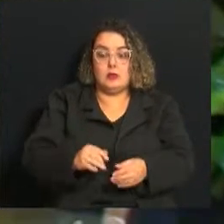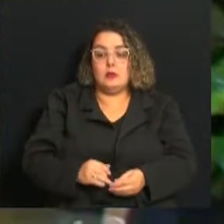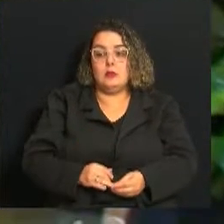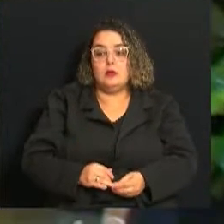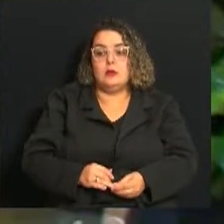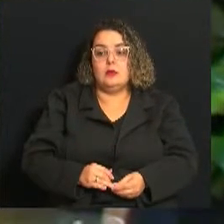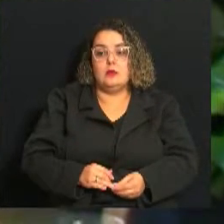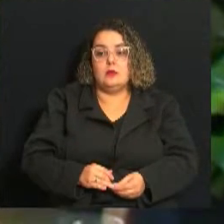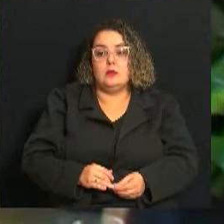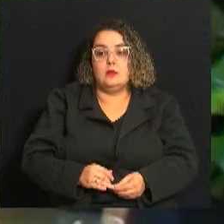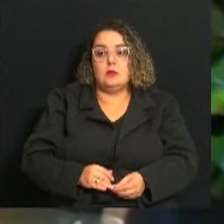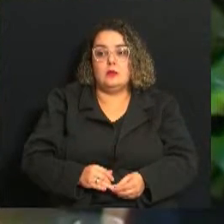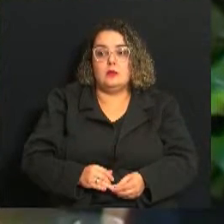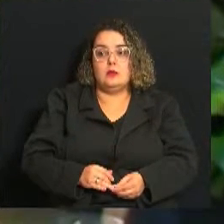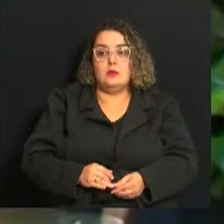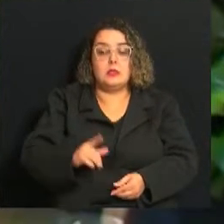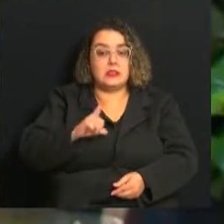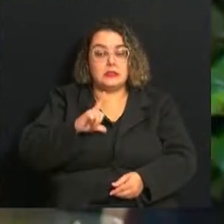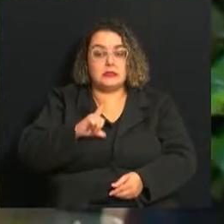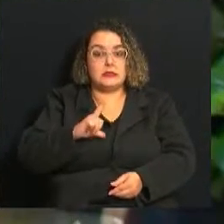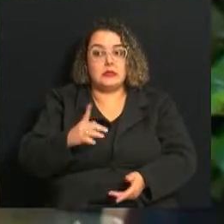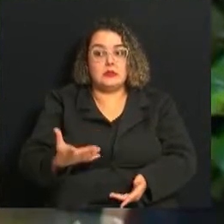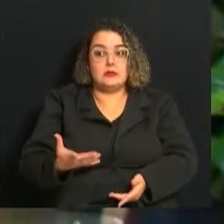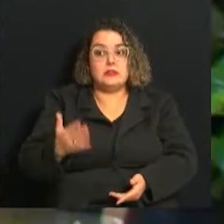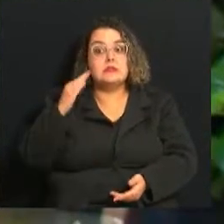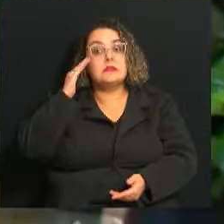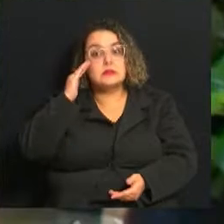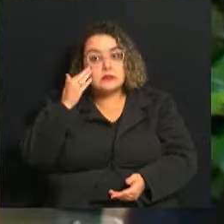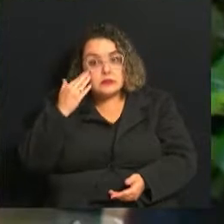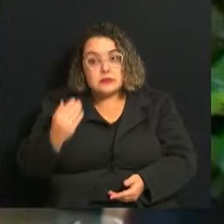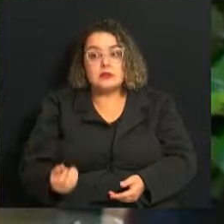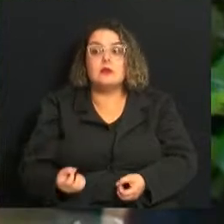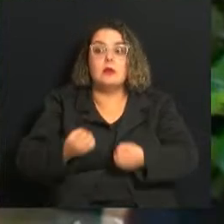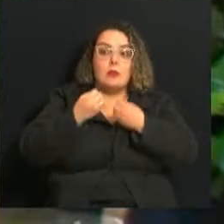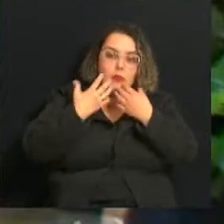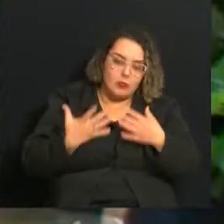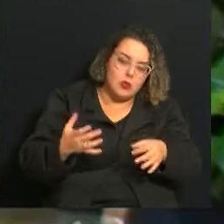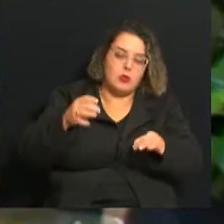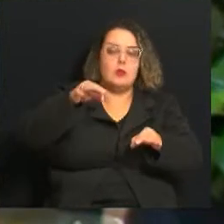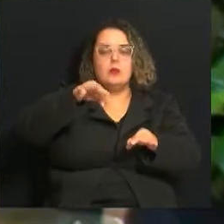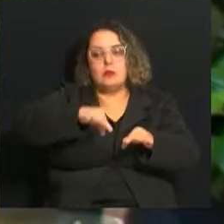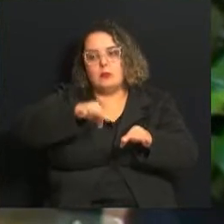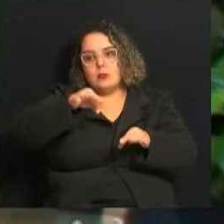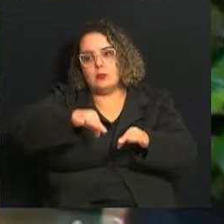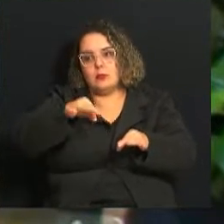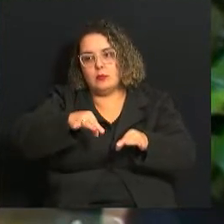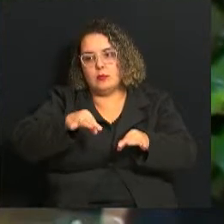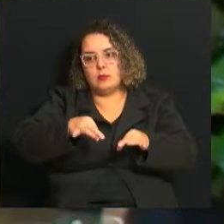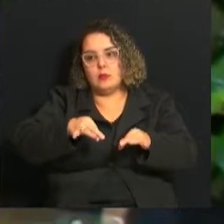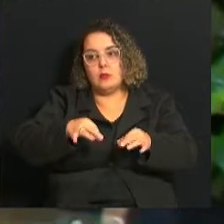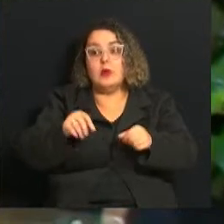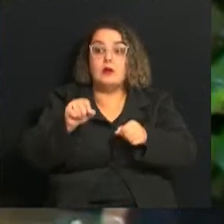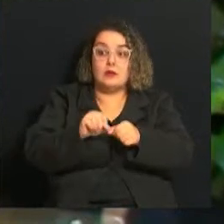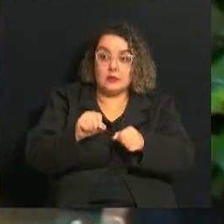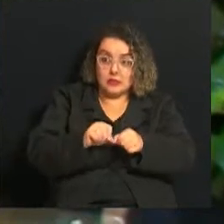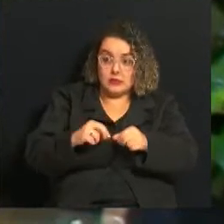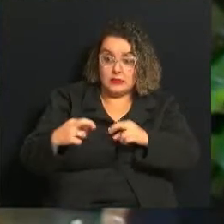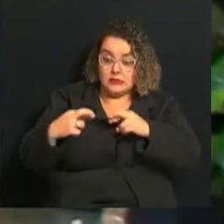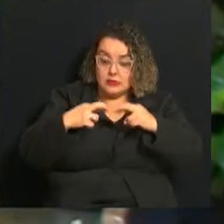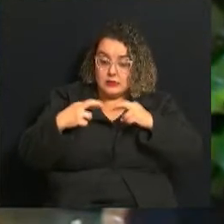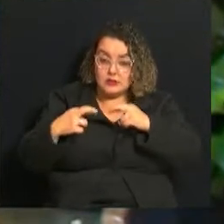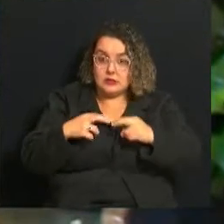material, houve também, então, esse entendimento que seria bom para achar. Aí vamos fazer a parte de análise